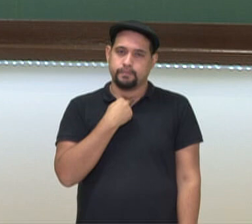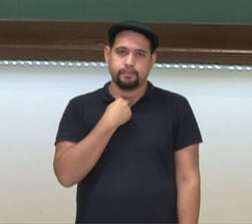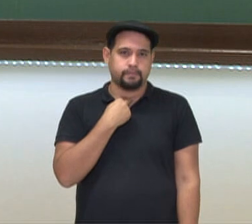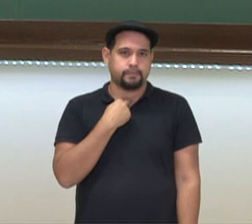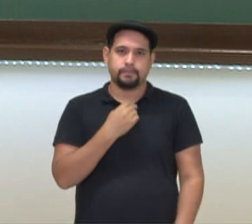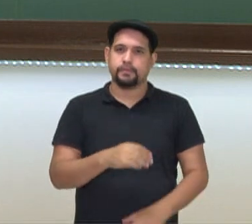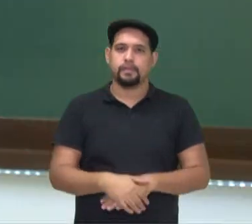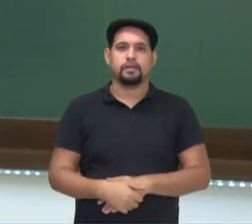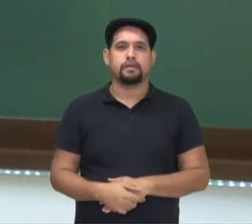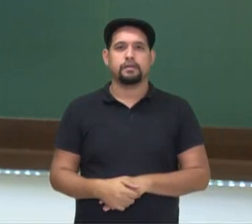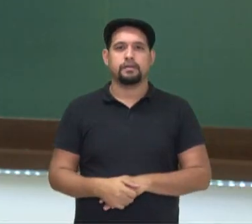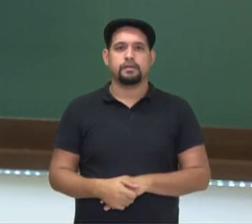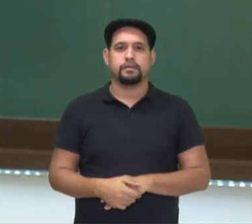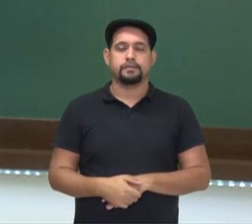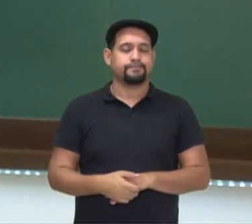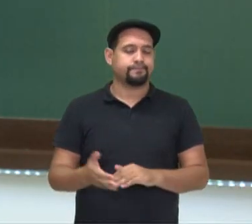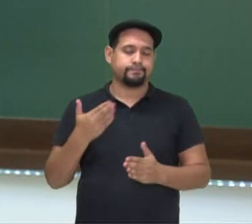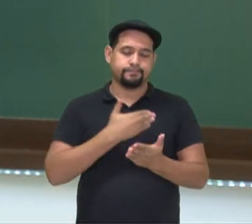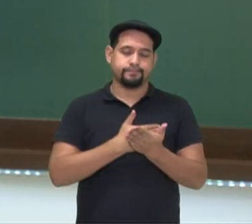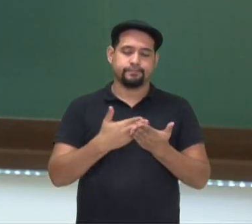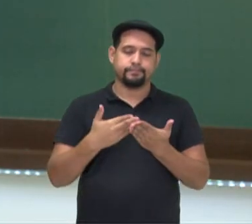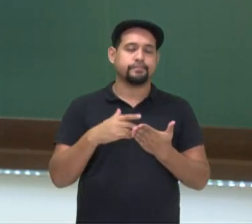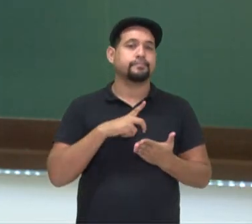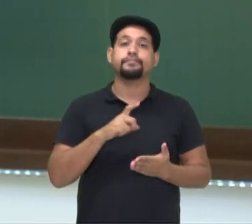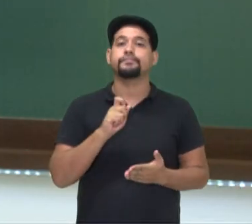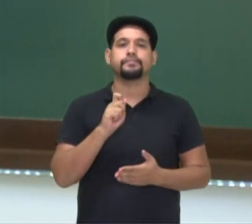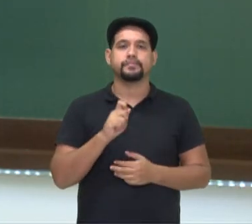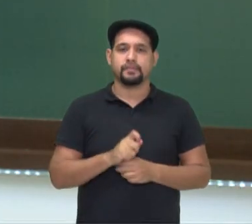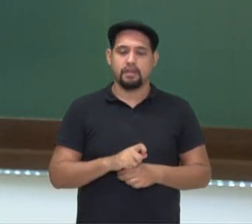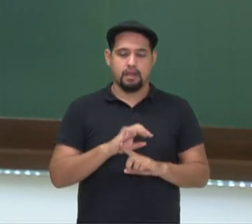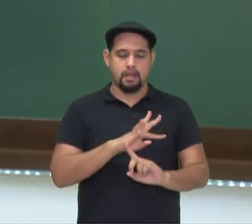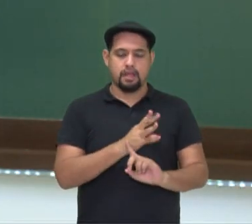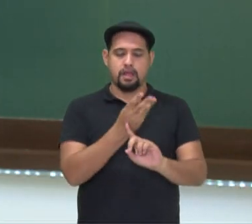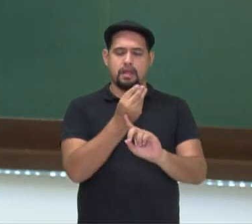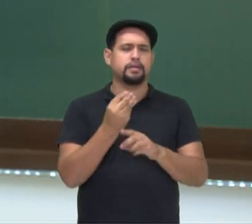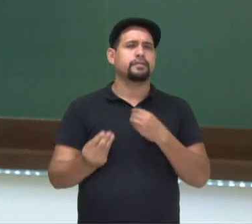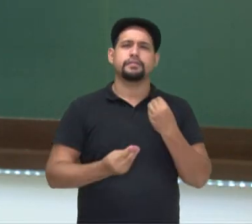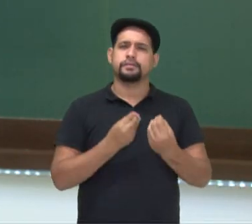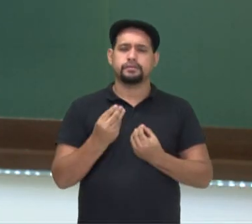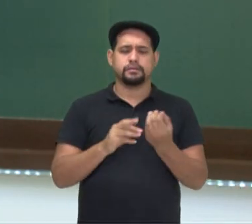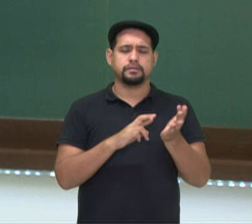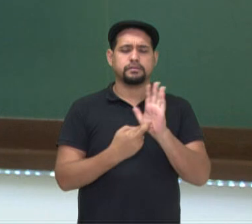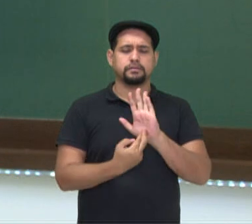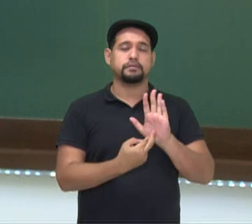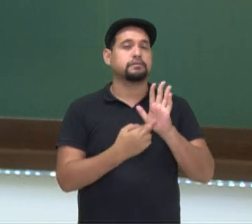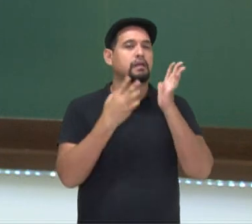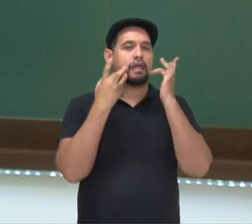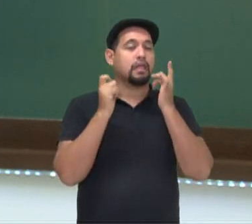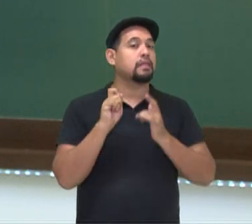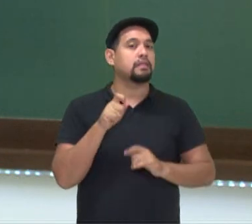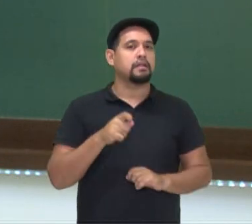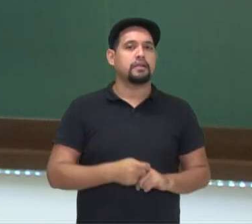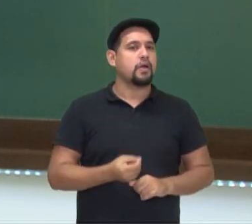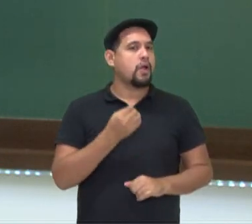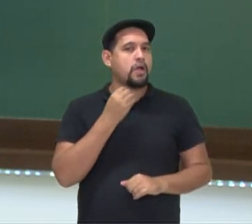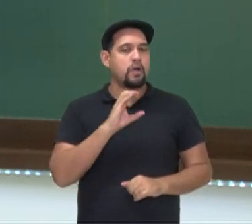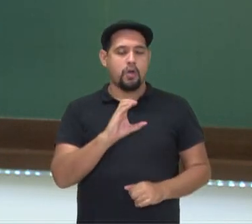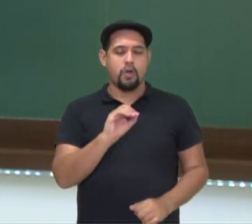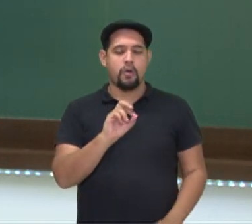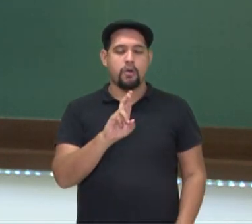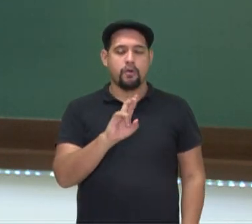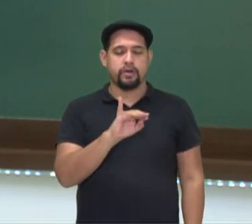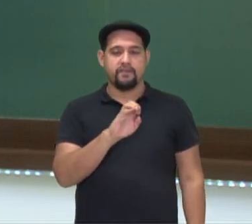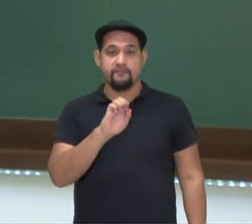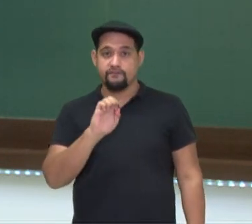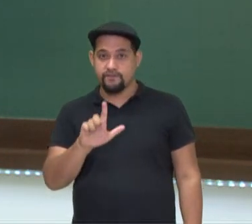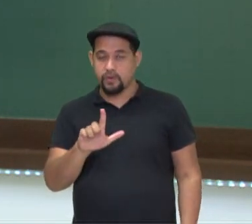cidadãs. E no início, a gente tem a arte através do quê? A representação teatral através de corifeu e